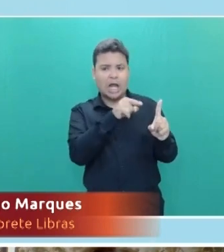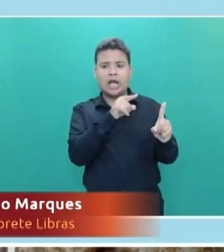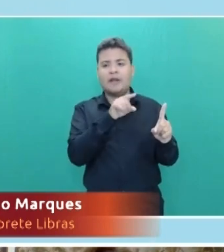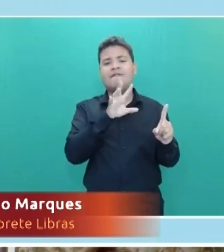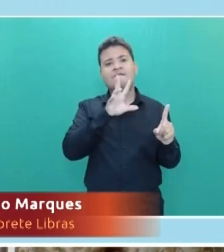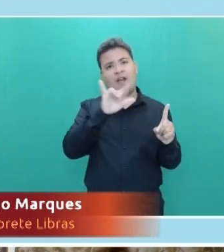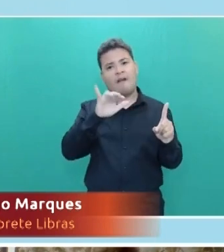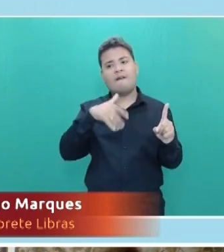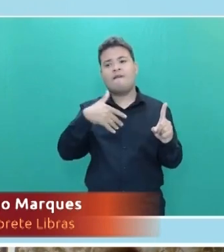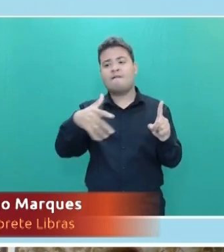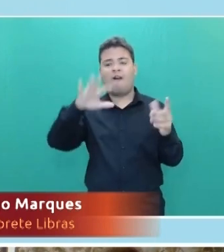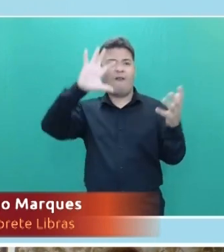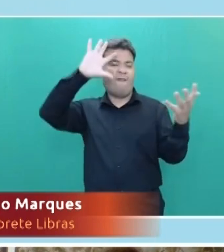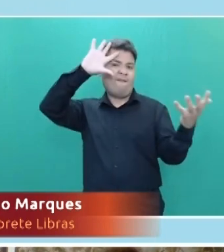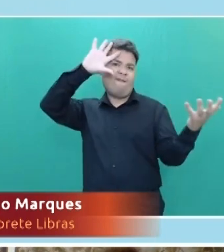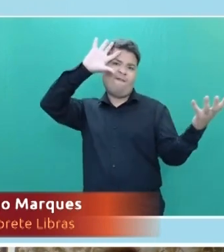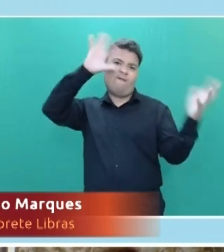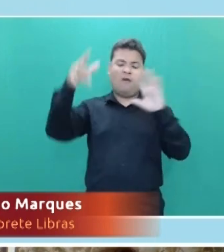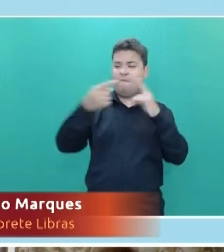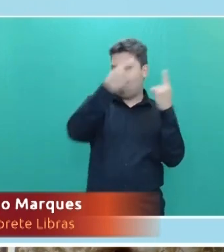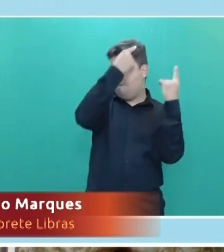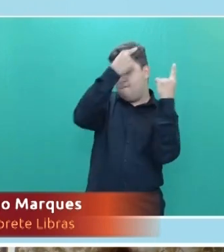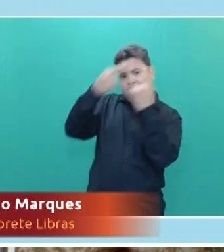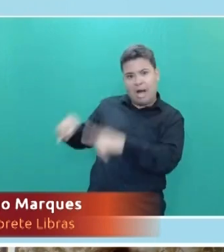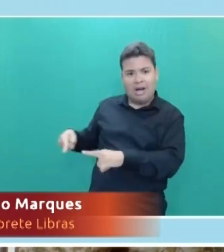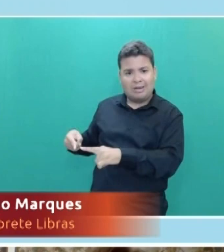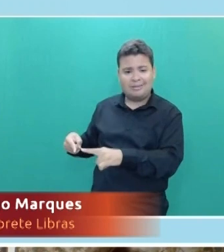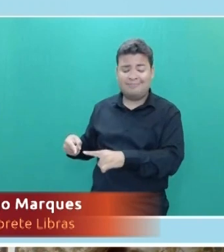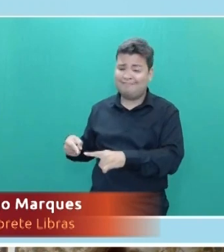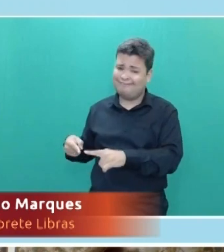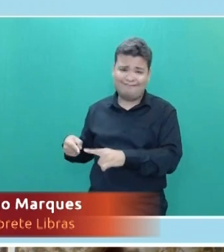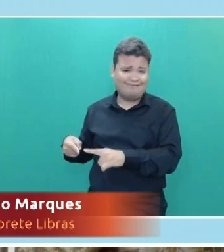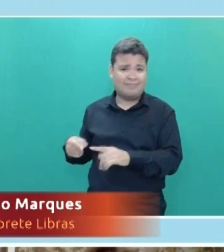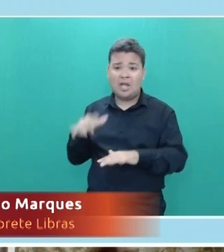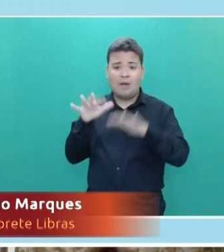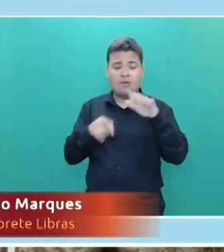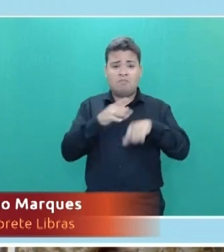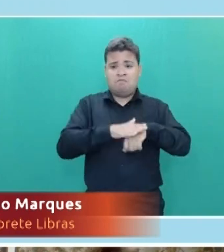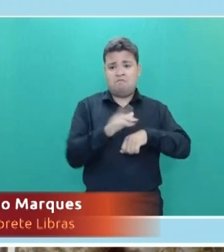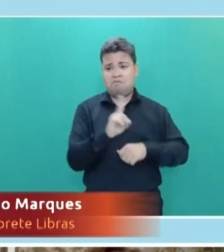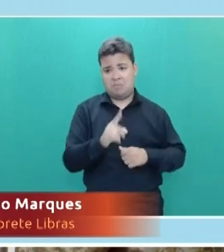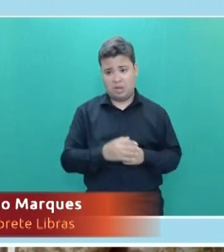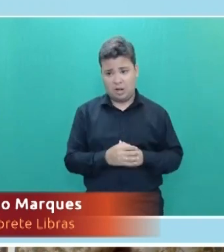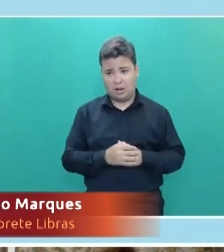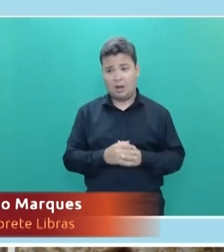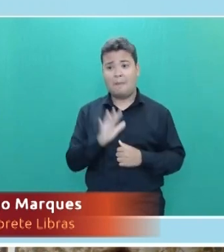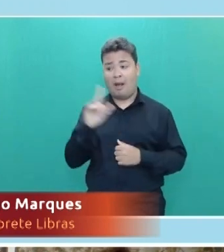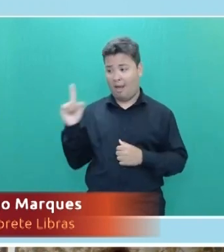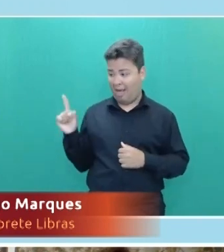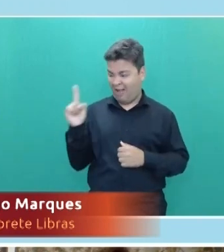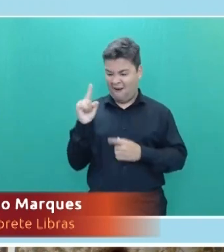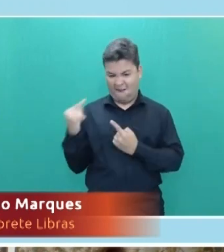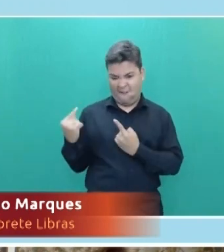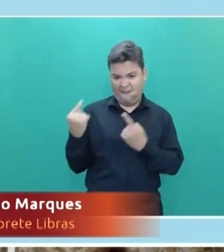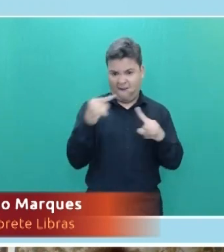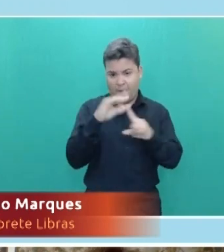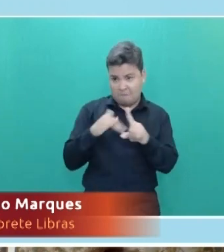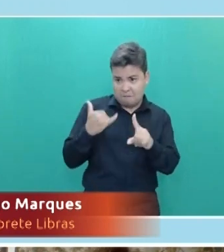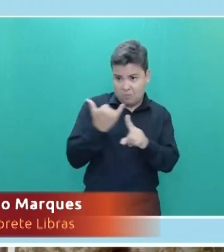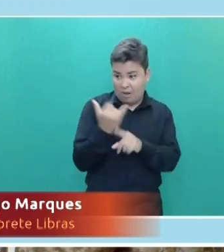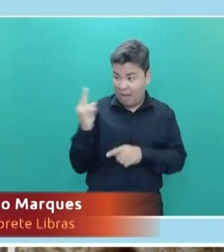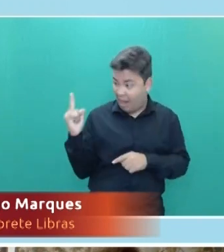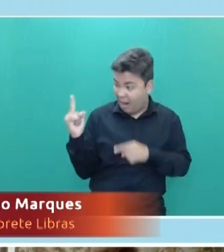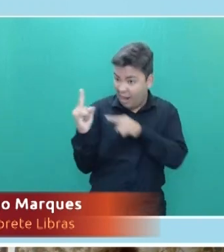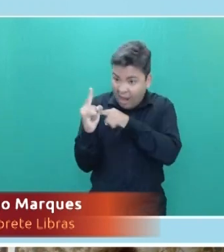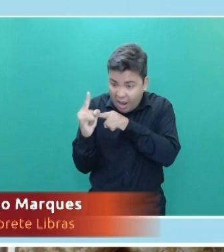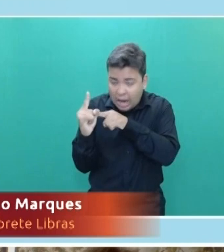se colocar contra o agressor. É preciso pensar que esse sujeito que pratica, ele é um agressor e potencialmente